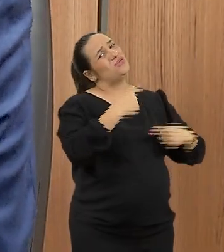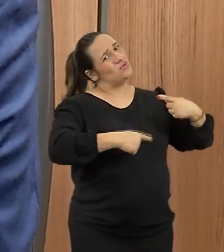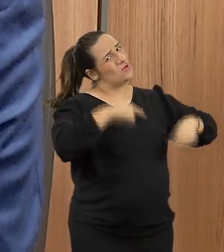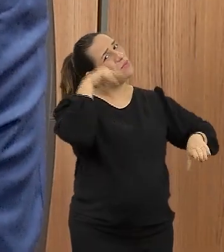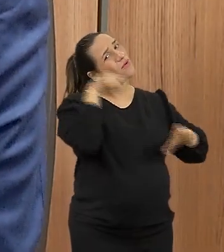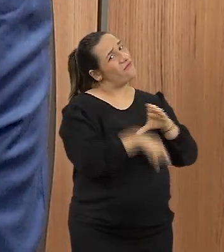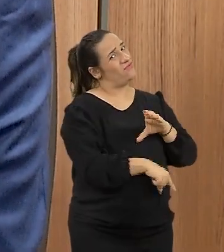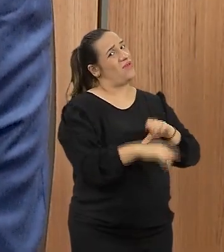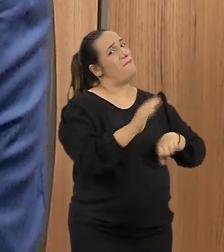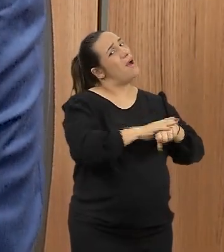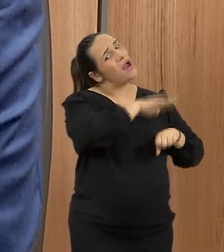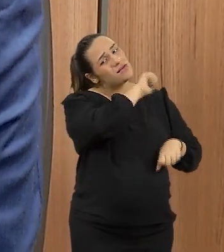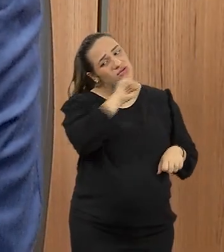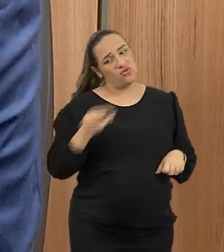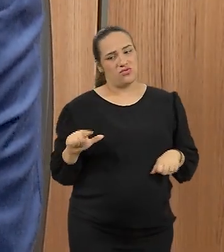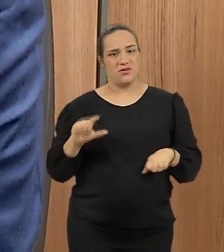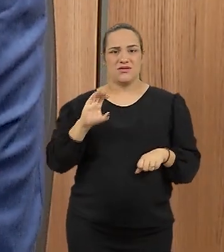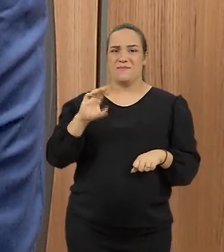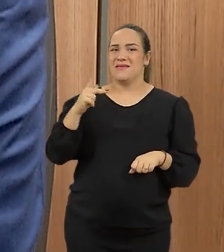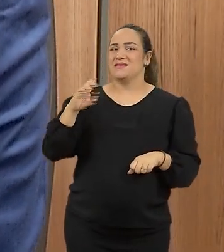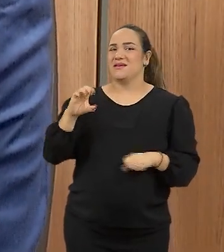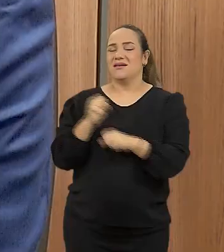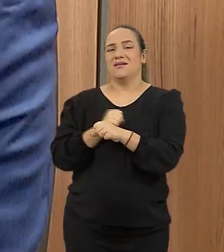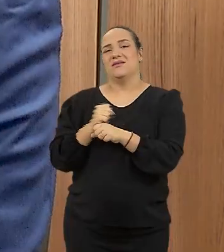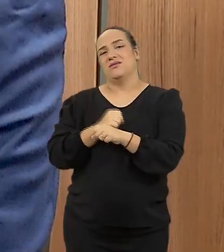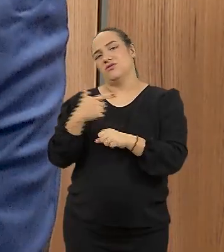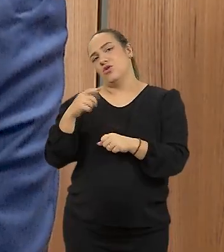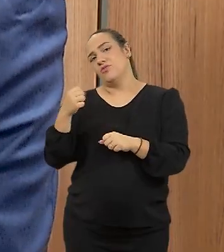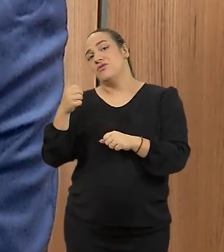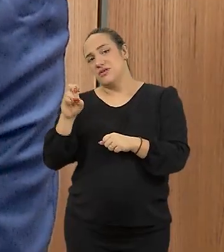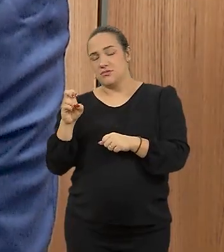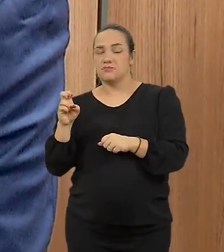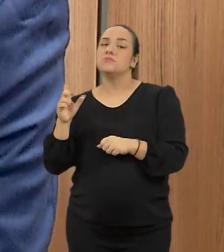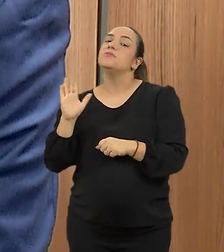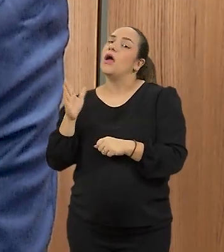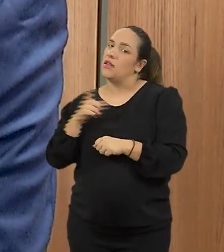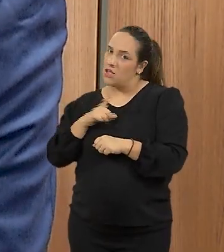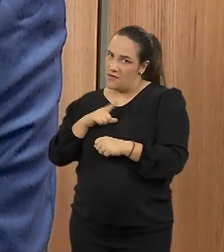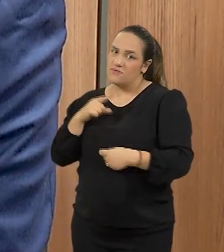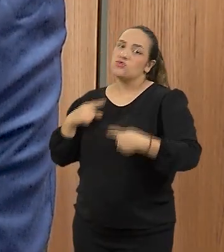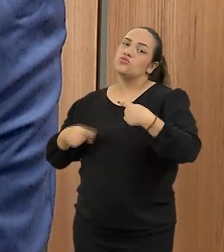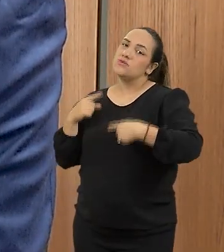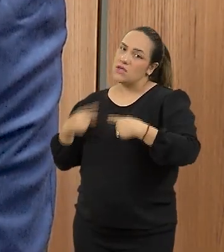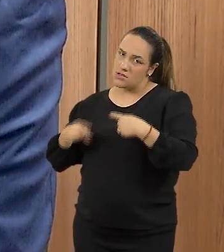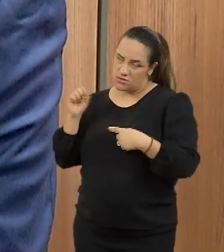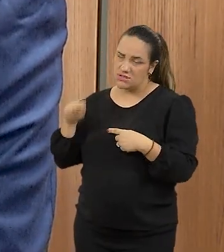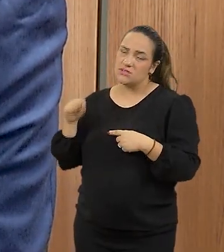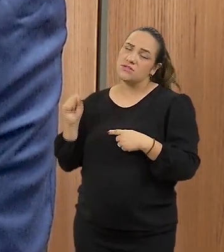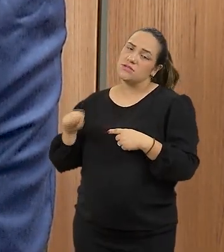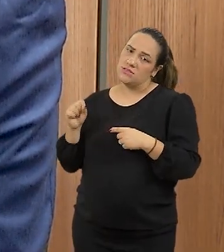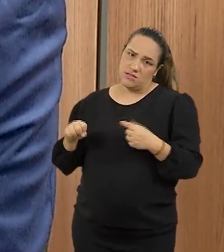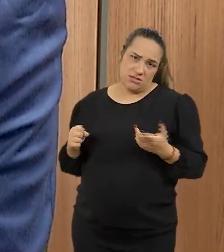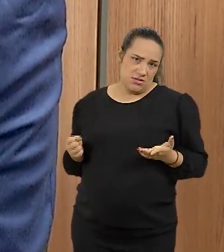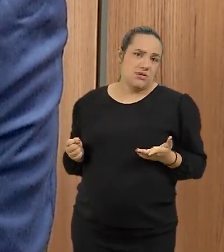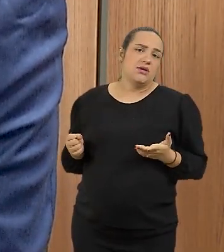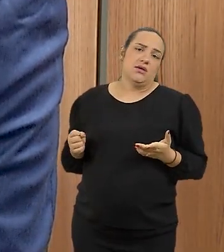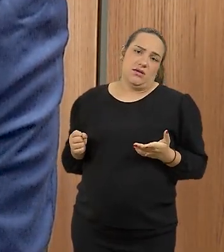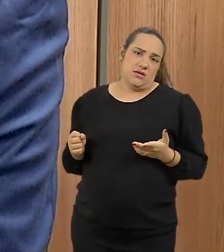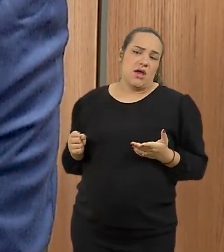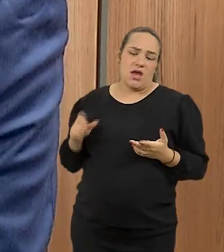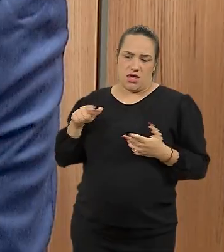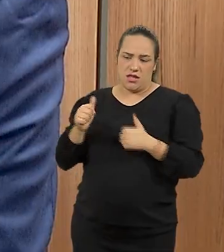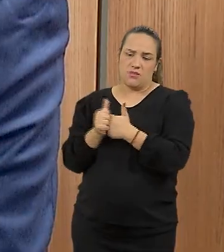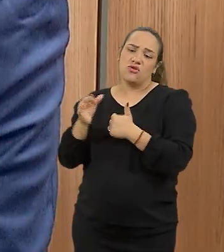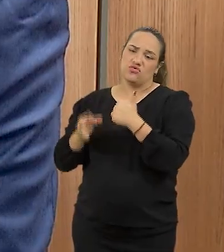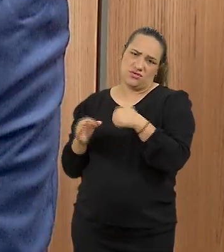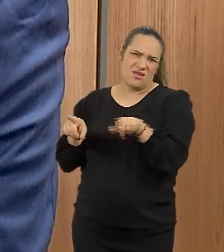assembleias de discussão do Código, mesmo aqui no nosso Tribunal de Justiça, nós fomos palco de uma discussão sobre a reforma do Código, mas, no meu modo de